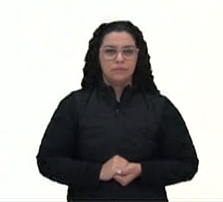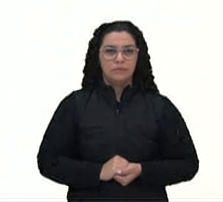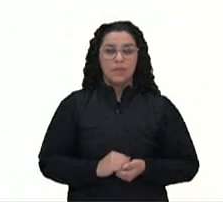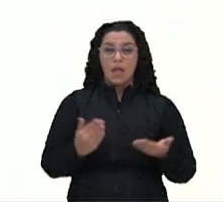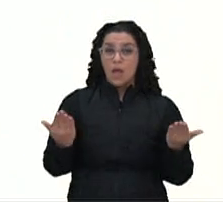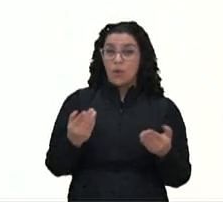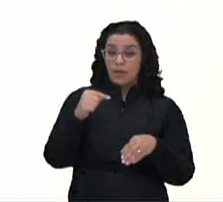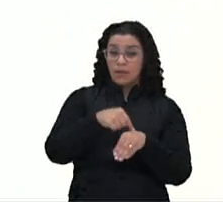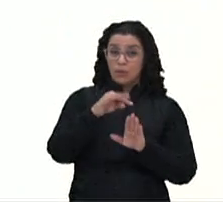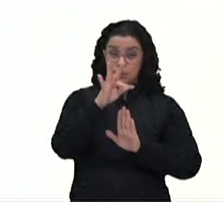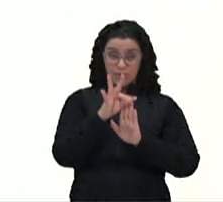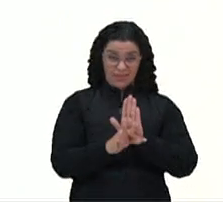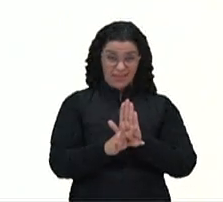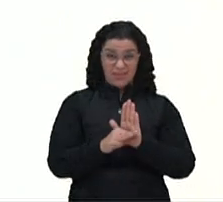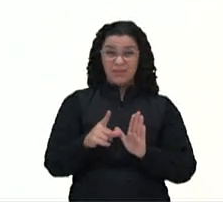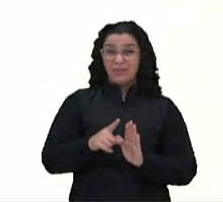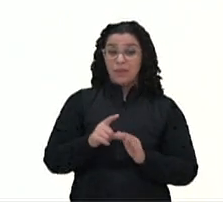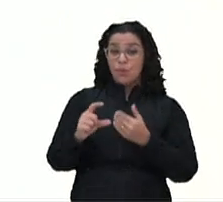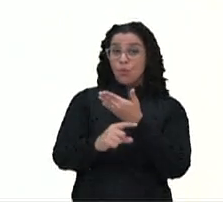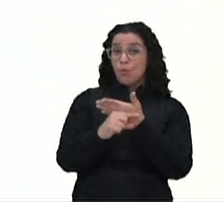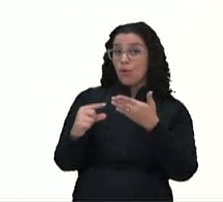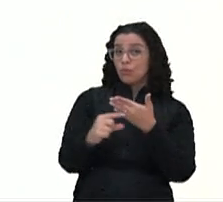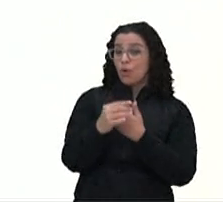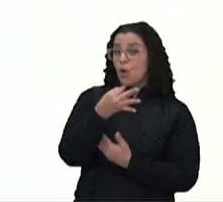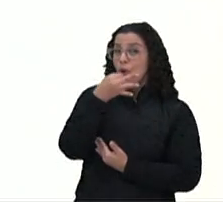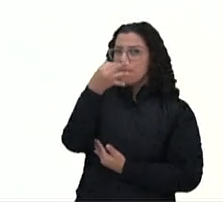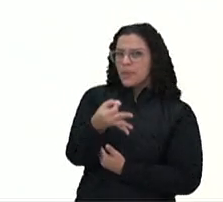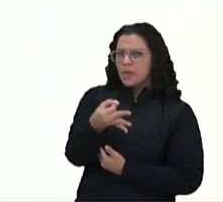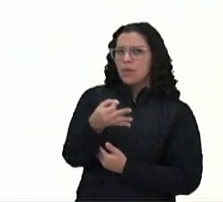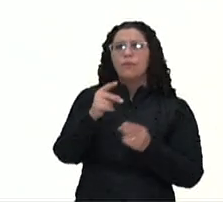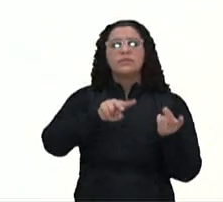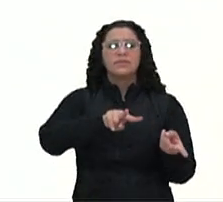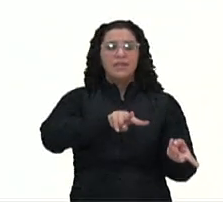Tem um momento do texto em que o autor dá a opinião dele. Eu